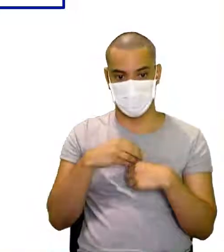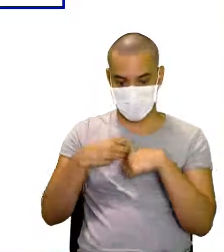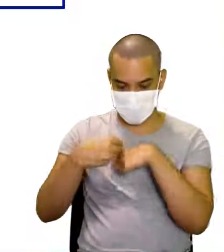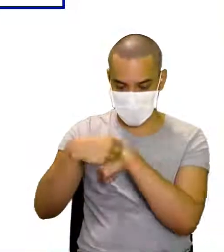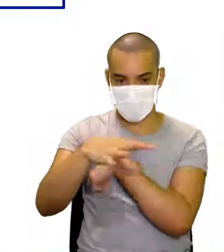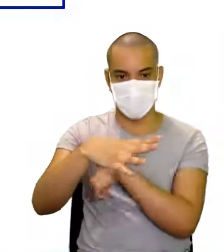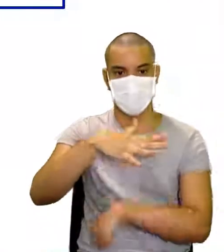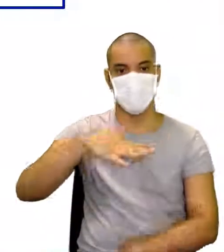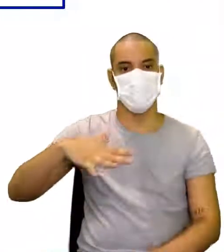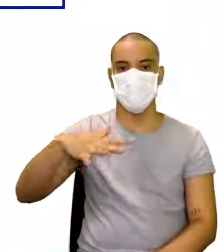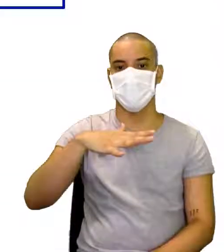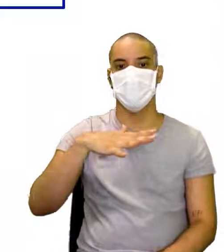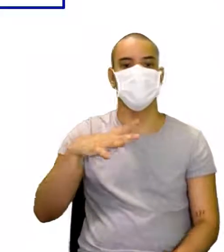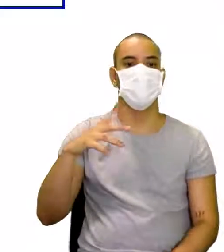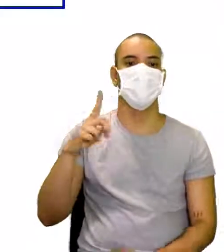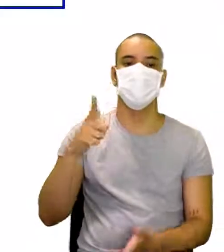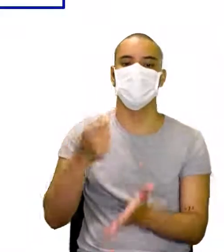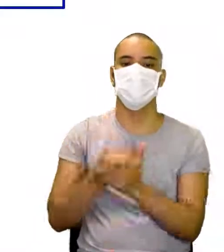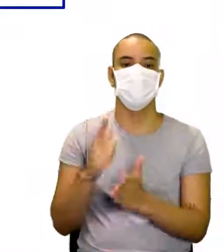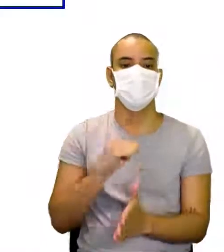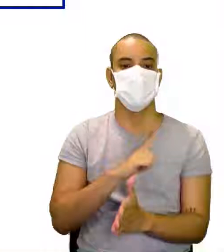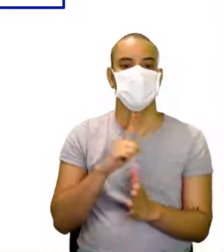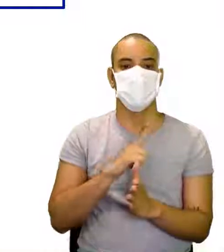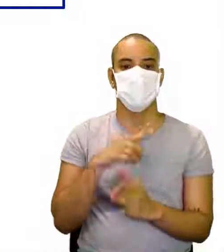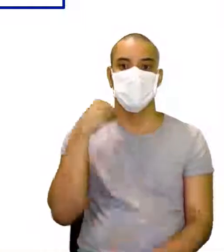As linhas de indução são obtidas